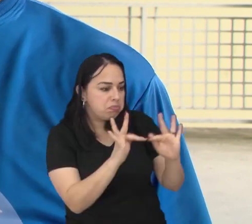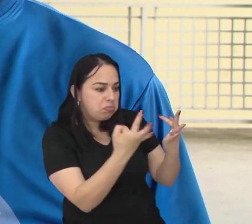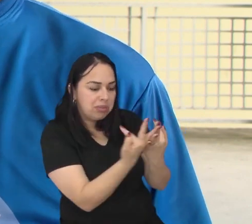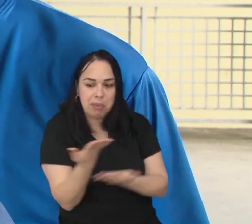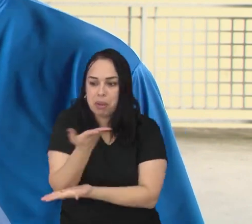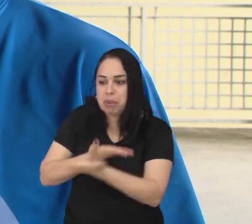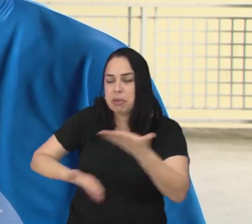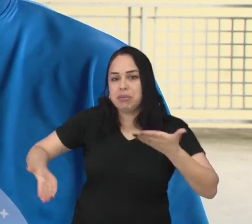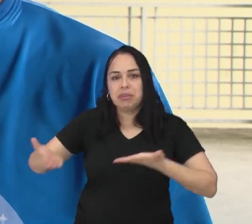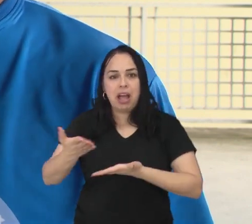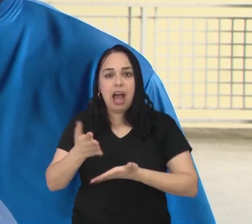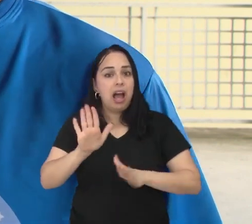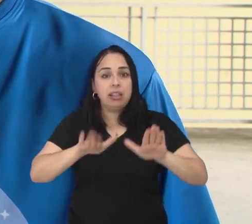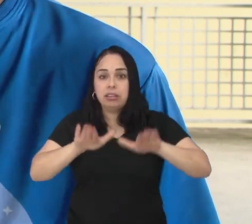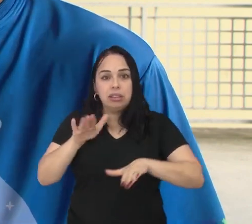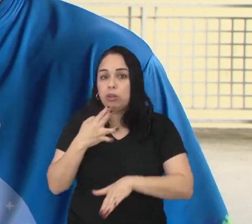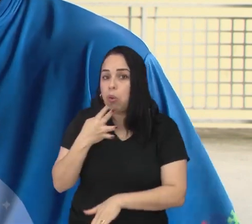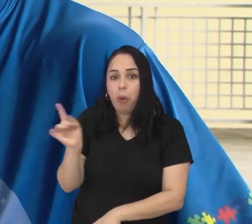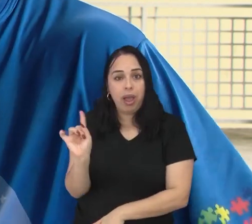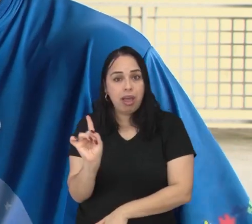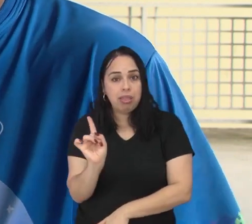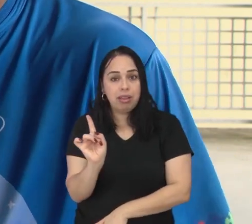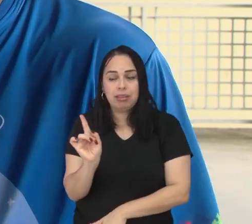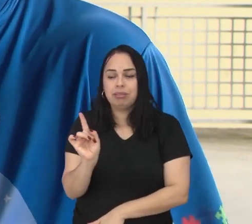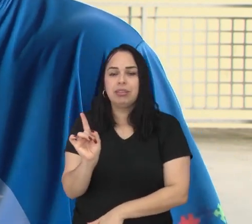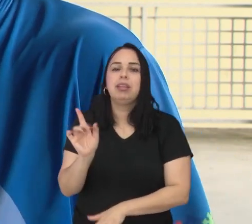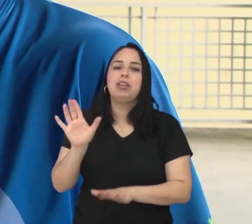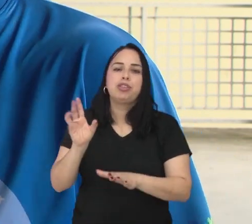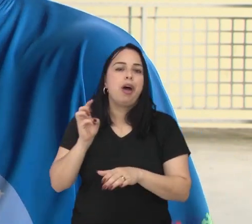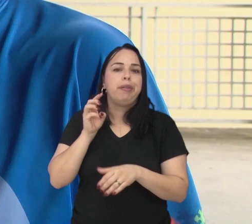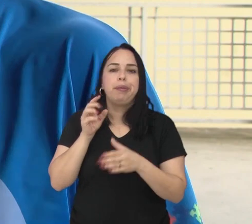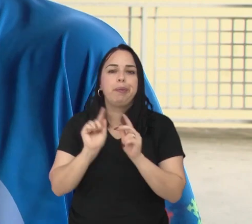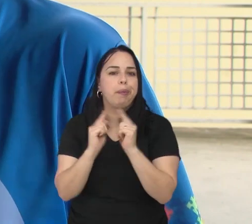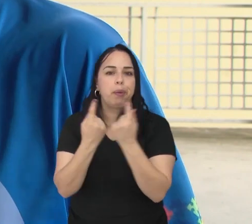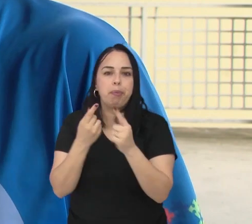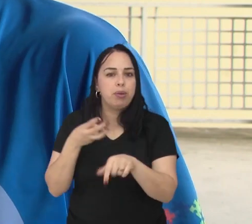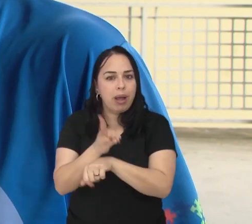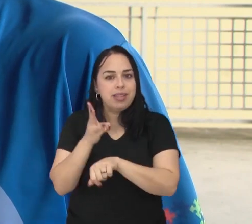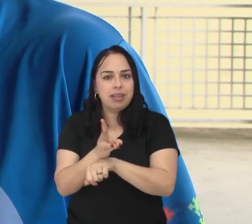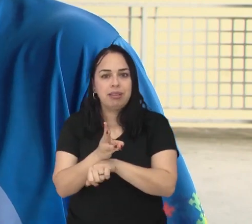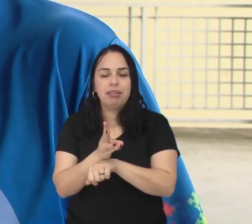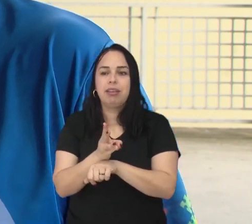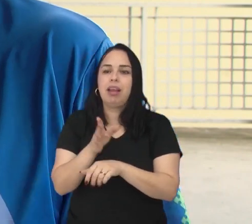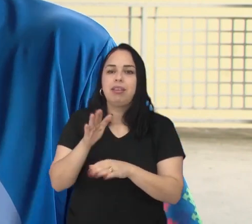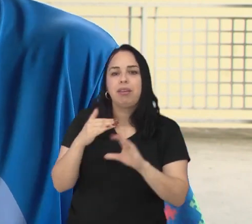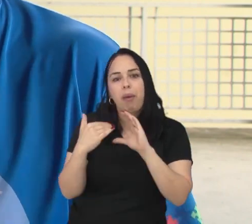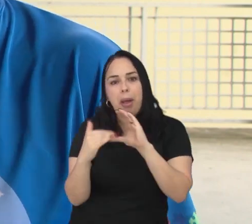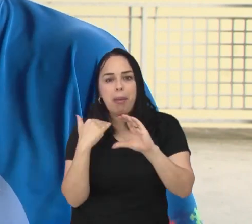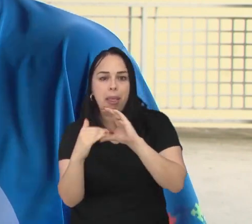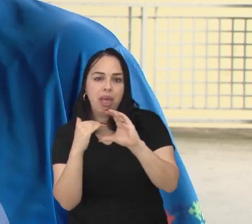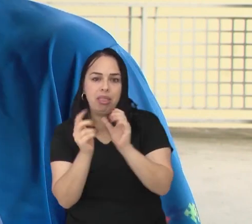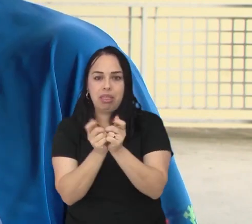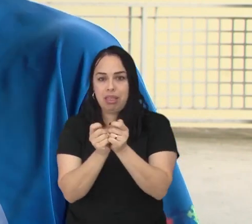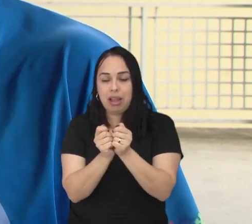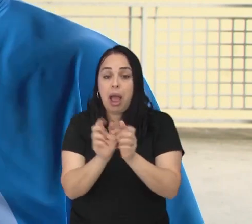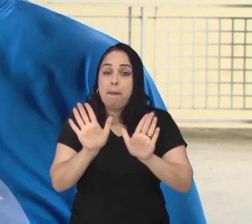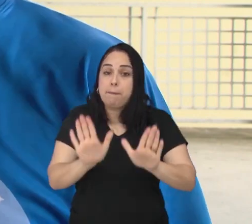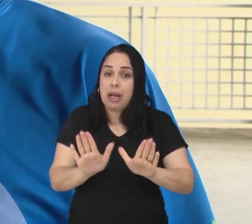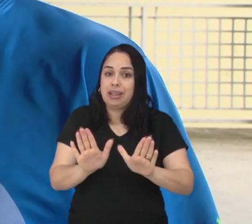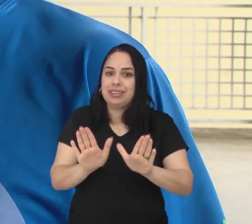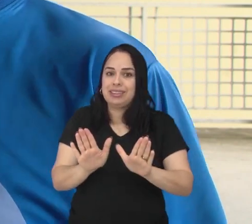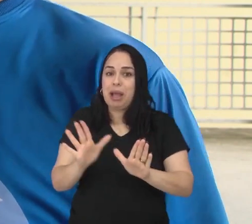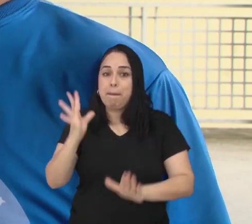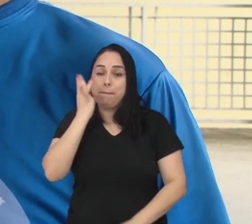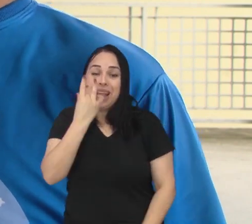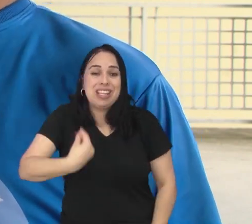se conhecerem, porque muitas famílias de autistas, eles não se conhecem, eles conhecem através de grupos de WhatsApp, né? Então um conversa com o outro pelo